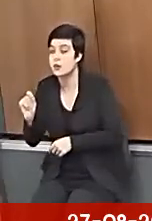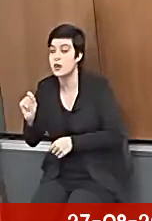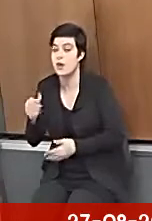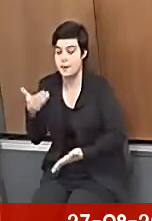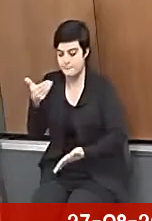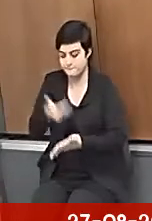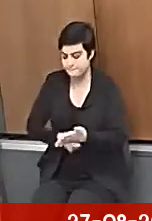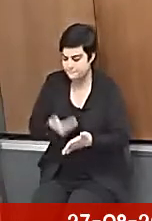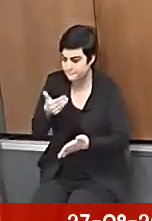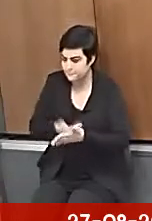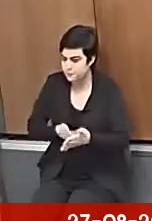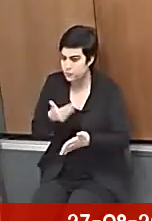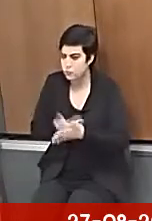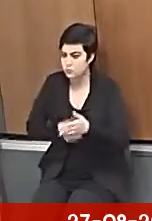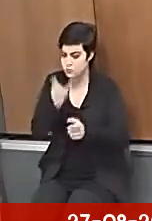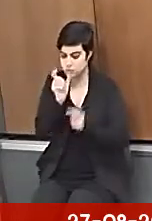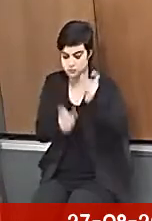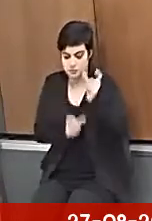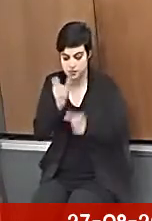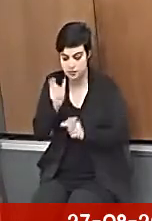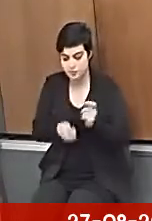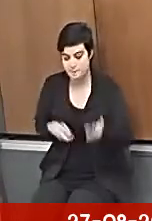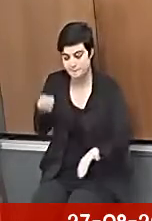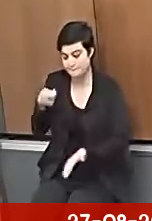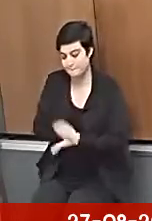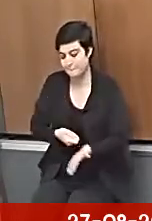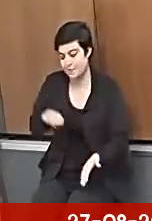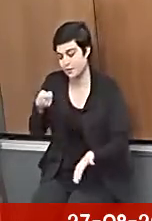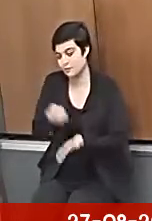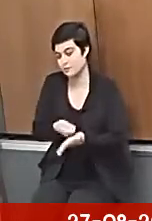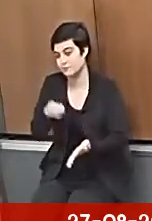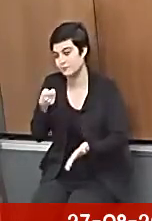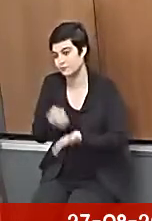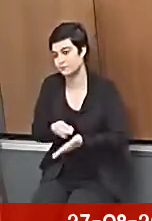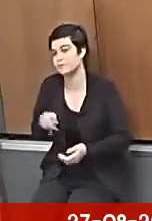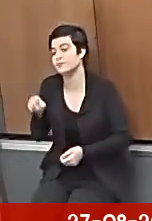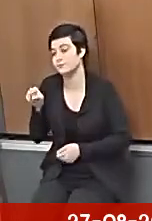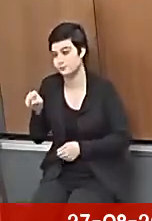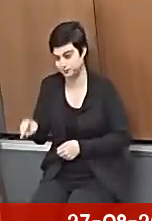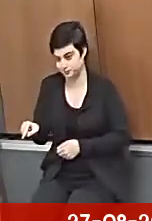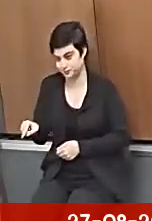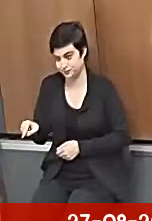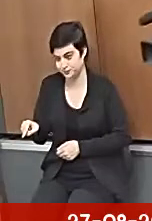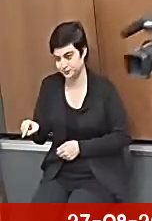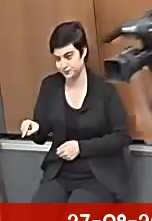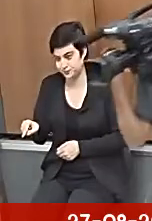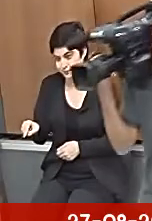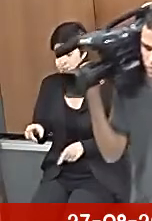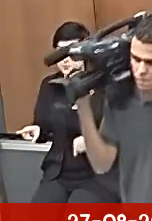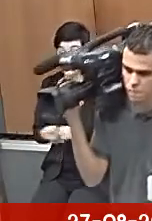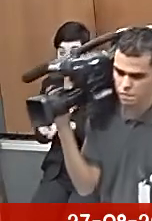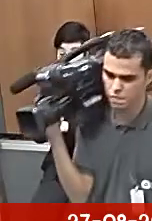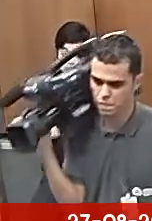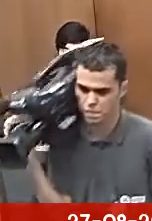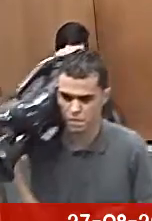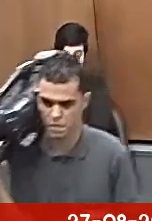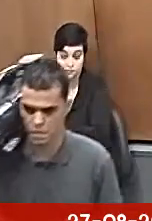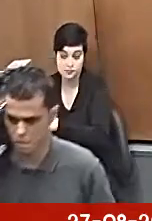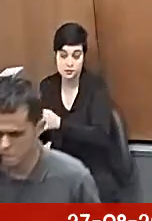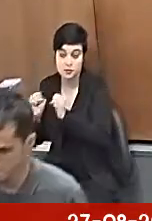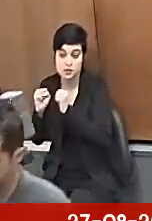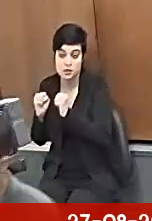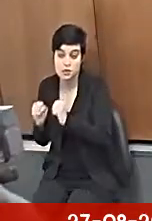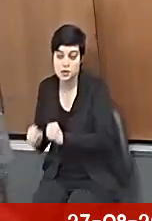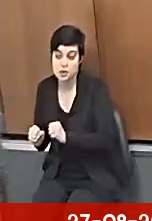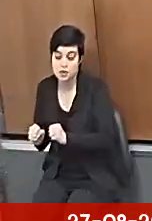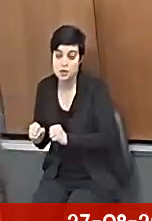impostos que são arrecadados via o torcedor do estado de minas gerais e que apenas na arena possa não somente